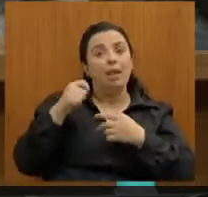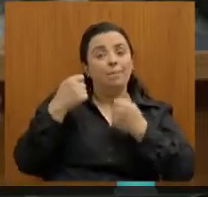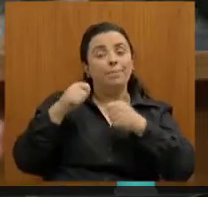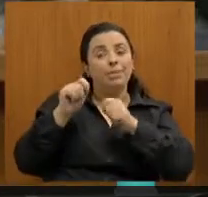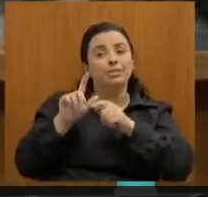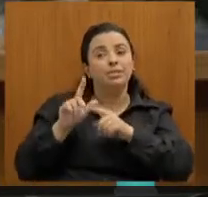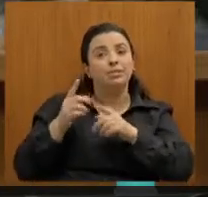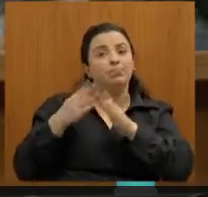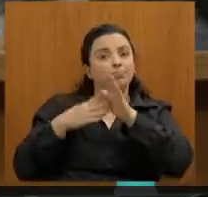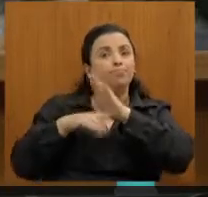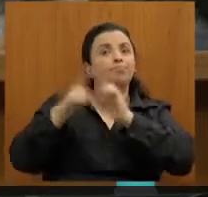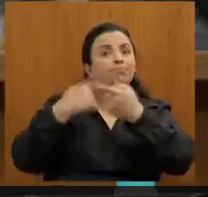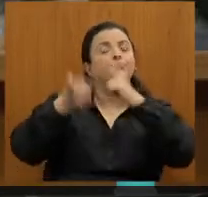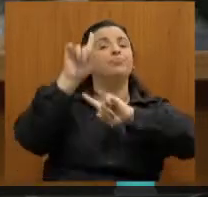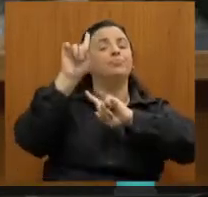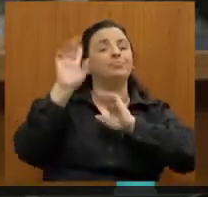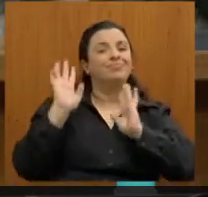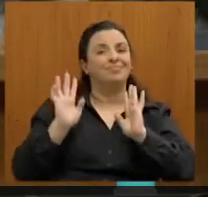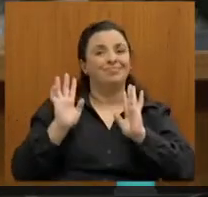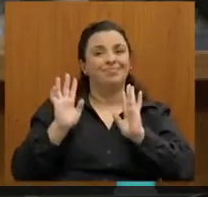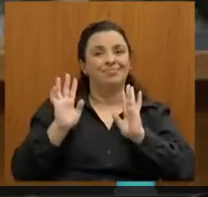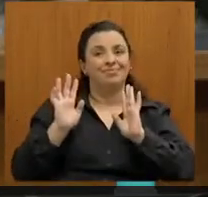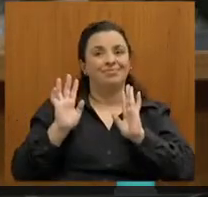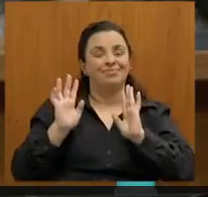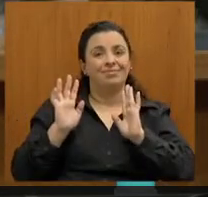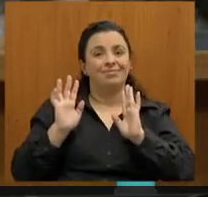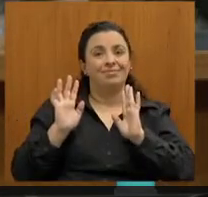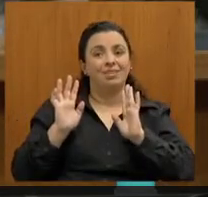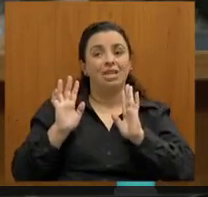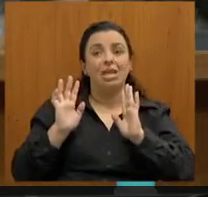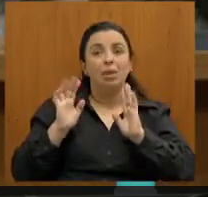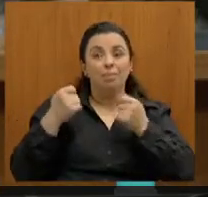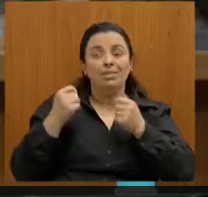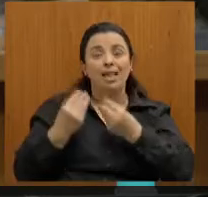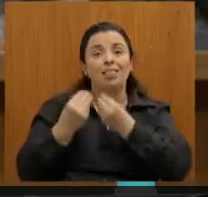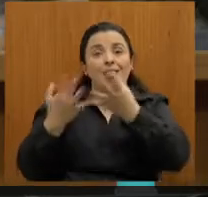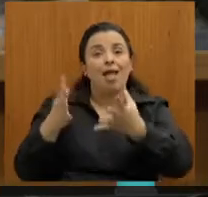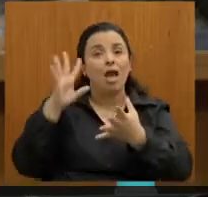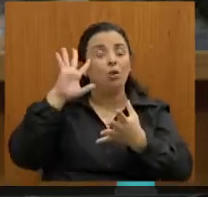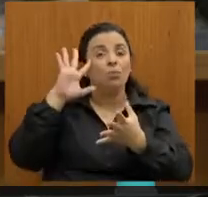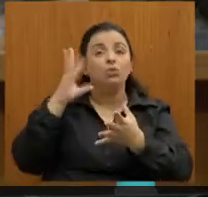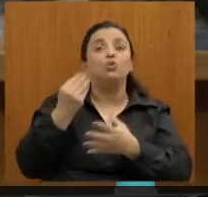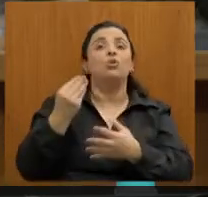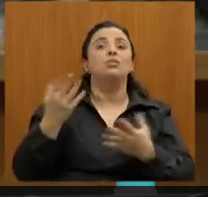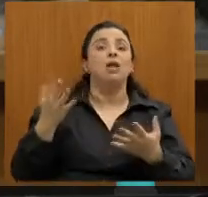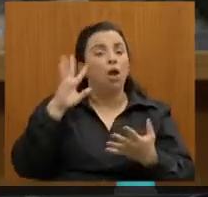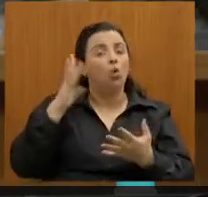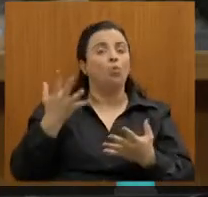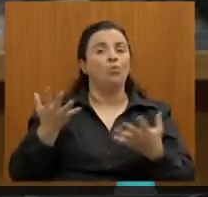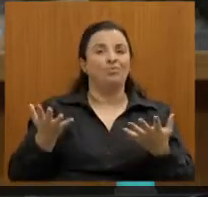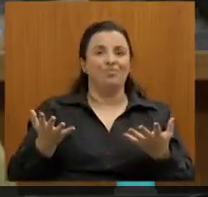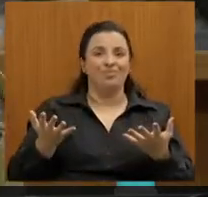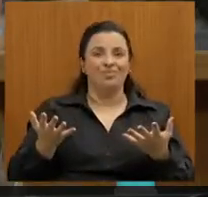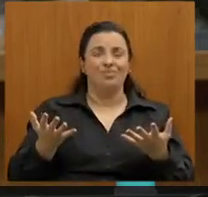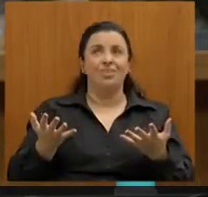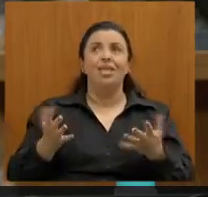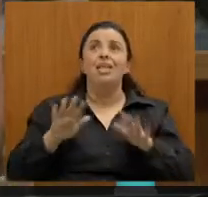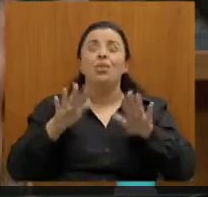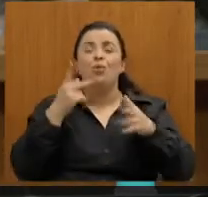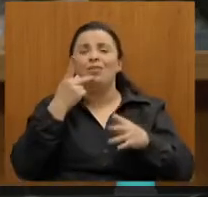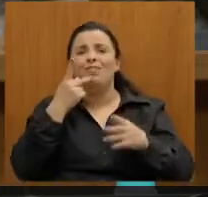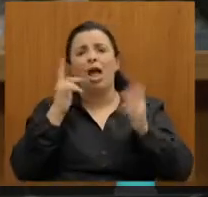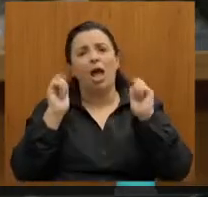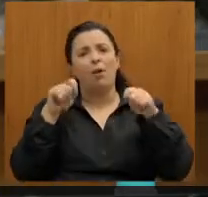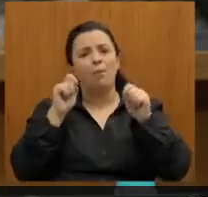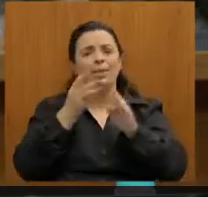ela ela precisa apontar para uma solução bom né então quando falamos também da competência